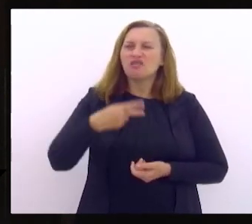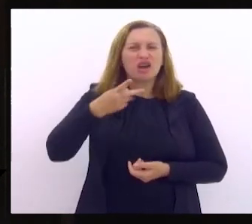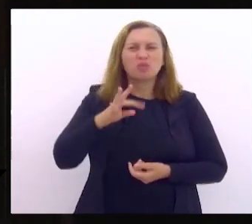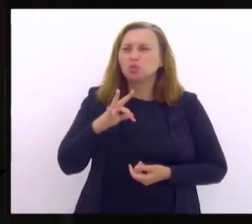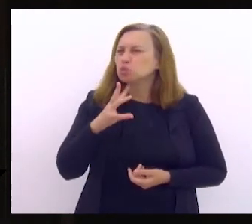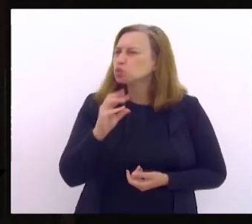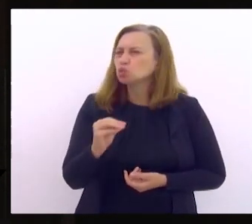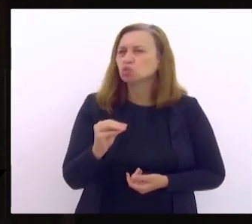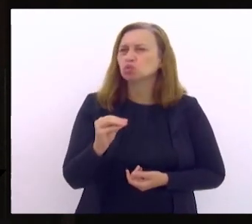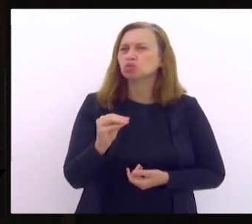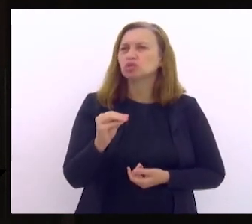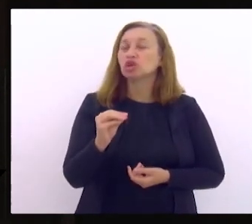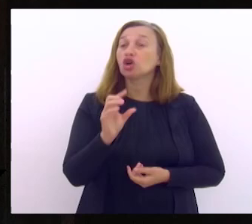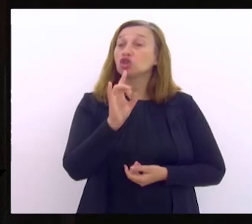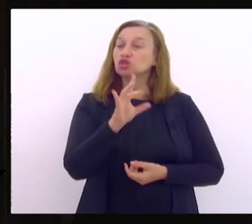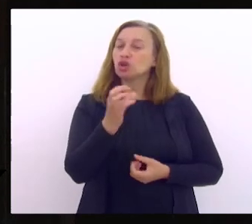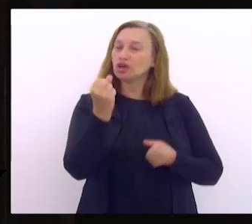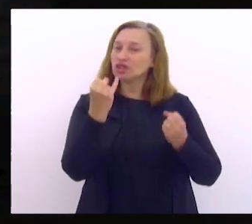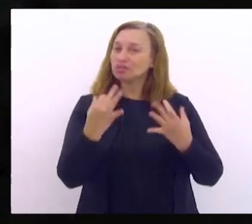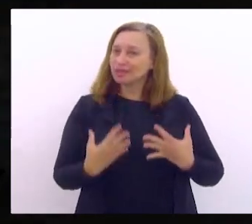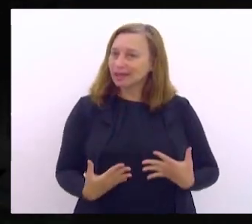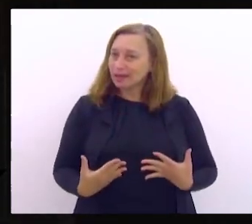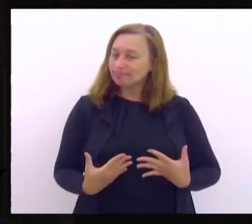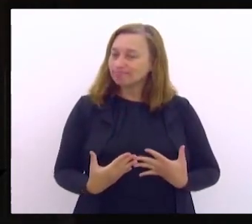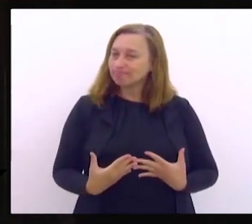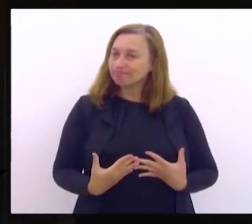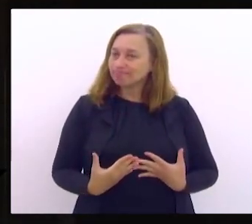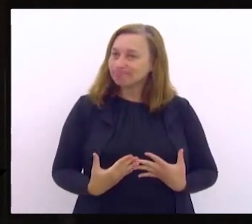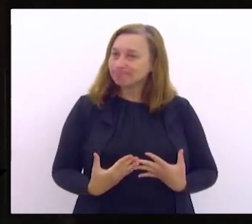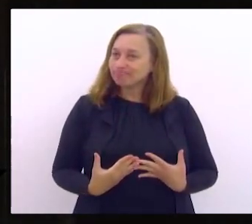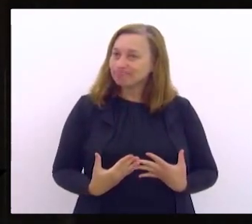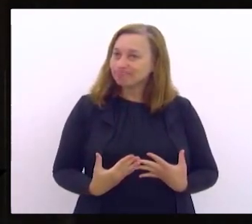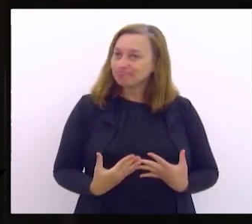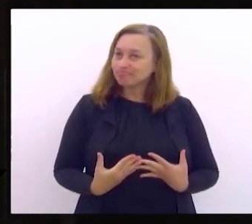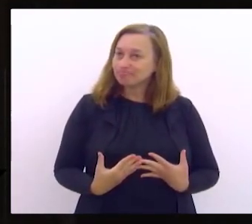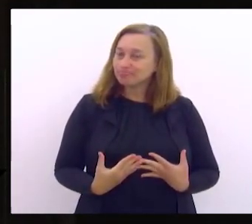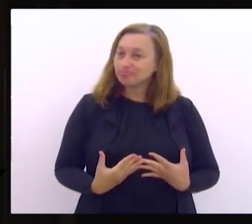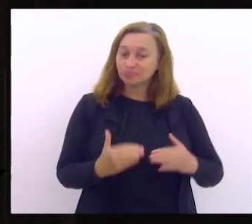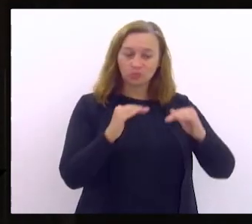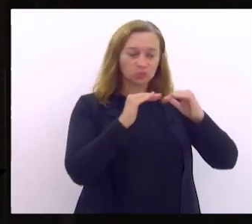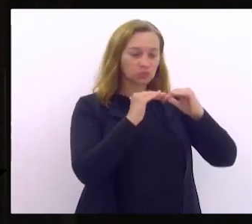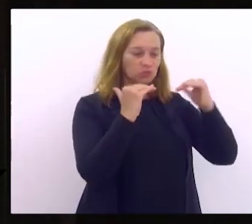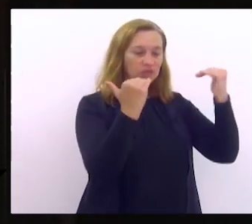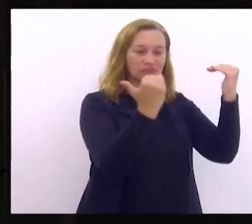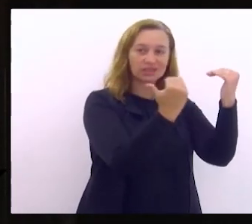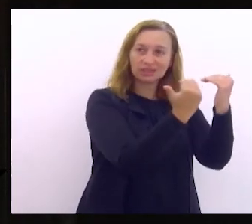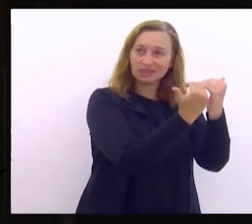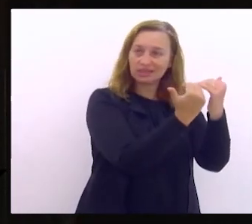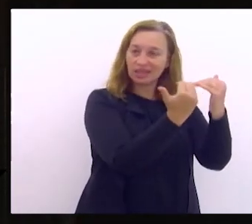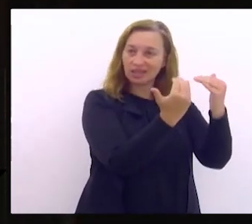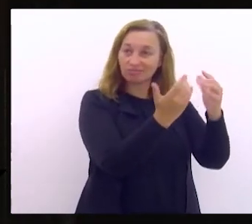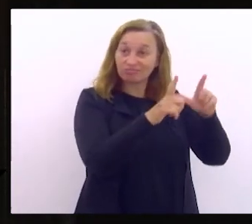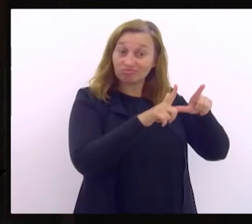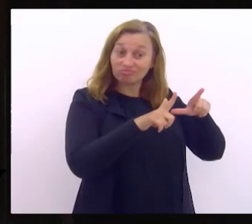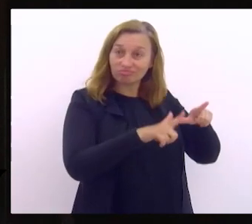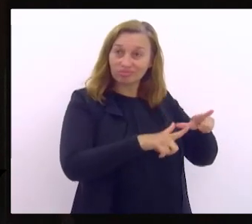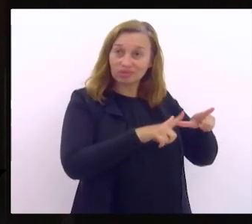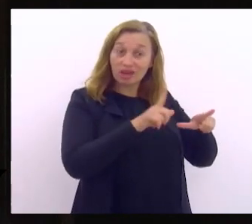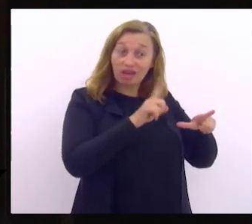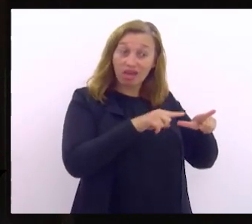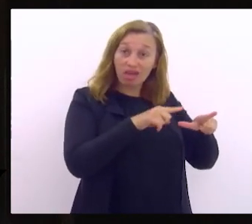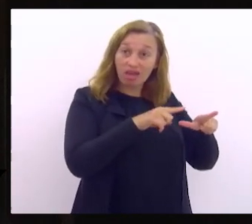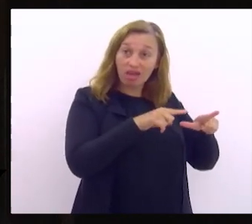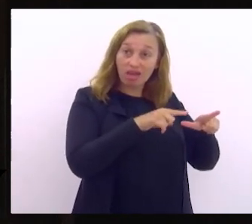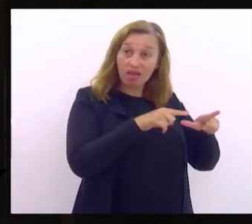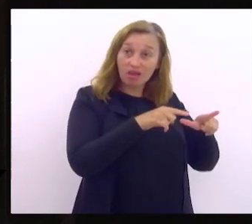falaram tudo. Eu quero só esclarecer o seguinte: o Célio de Barros, ele é o berço